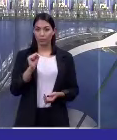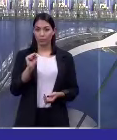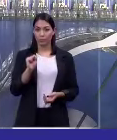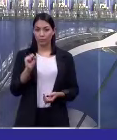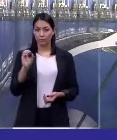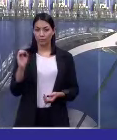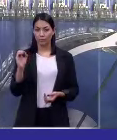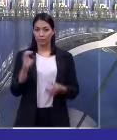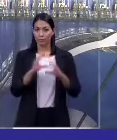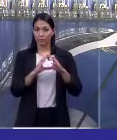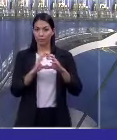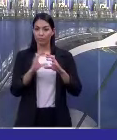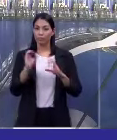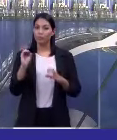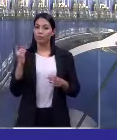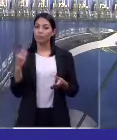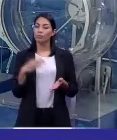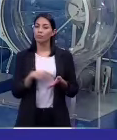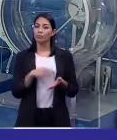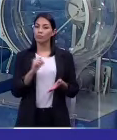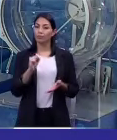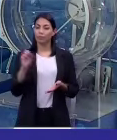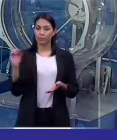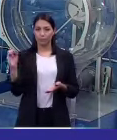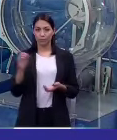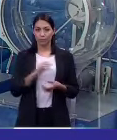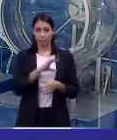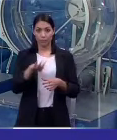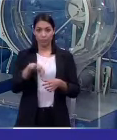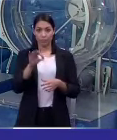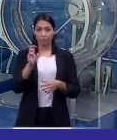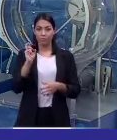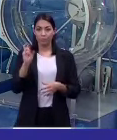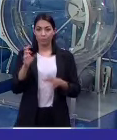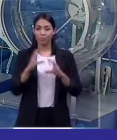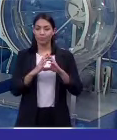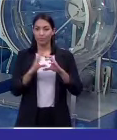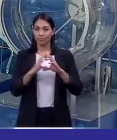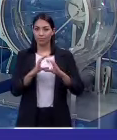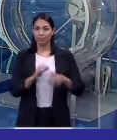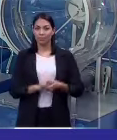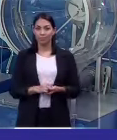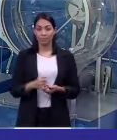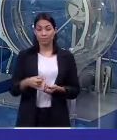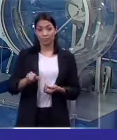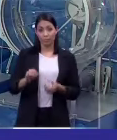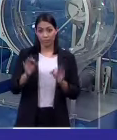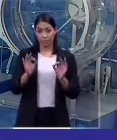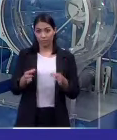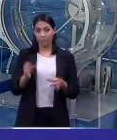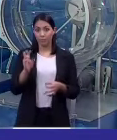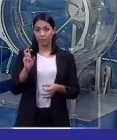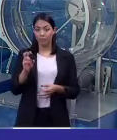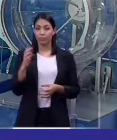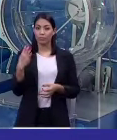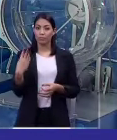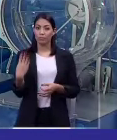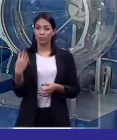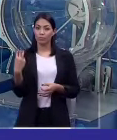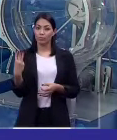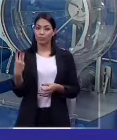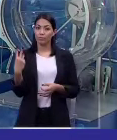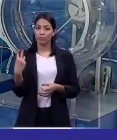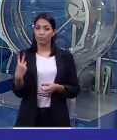com as 80 bolas numeradas de 01 a 80. Serão sorteados 5 números. Se você acertar 5,